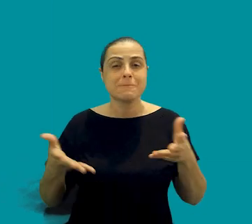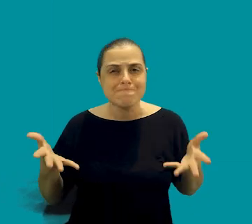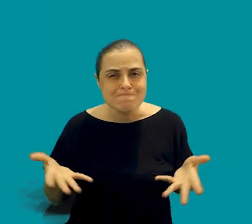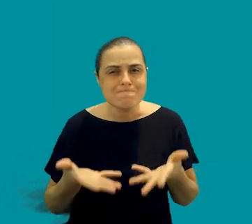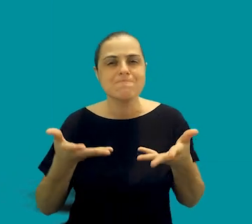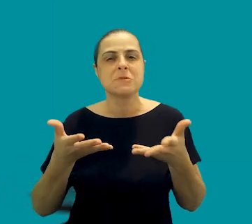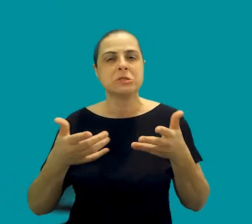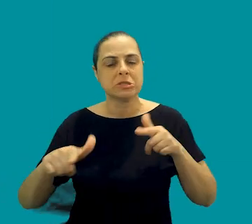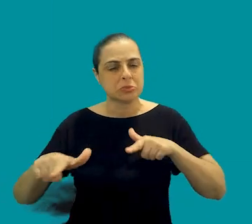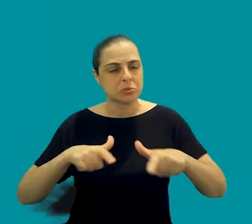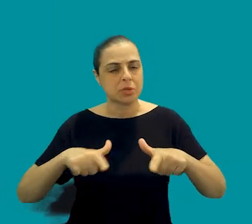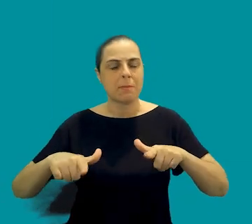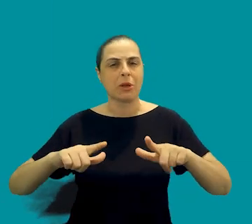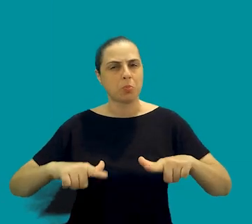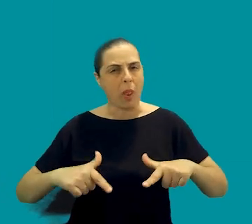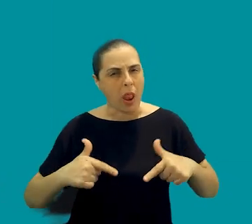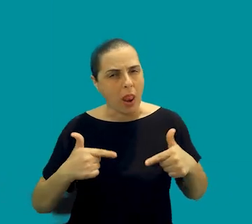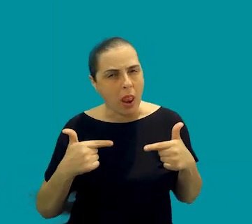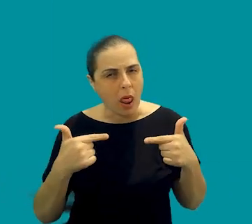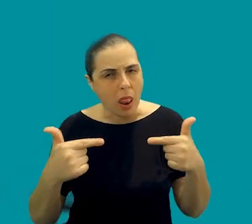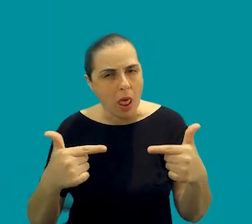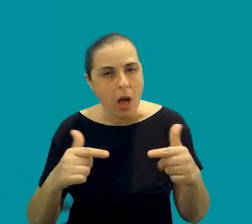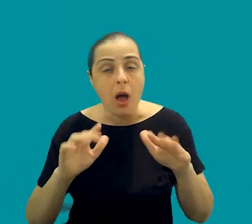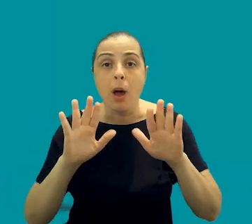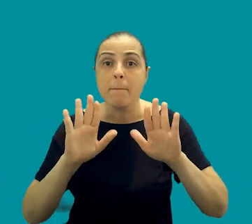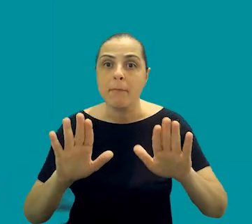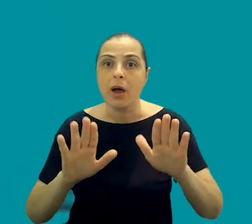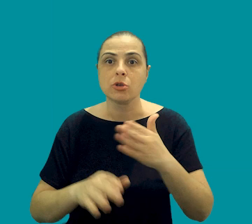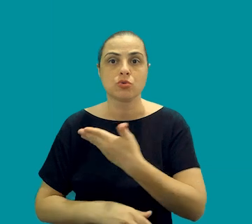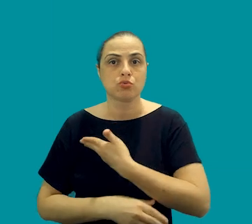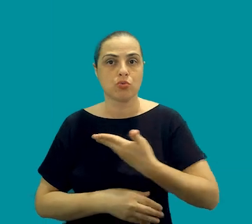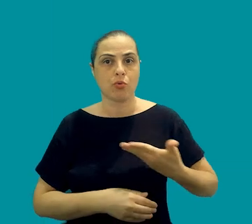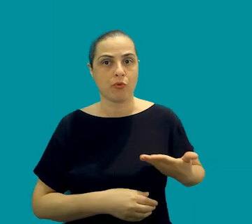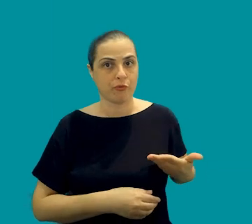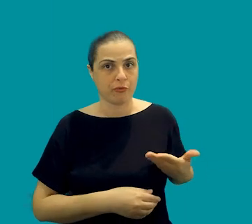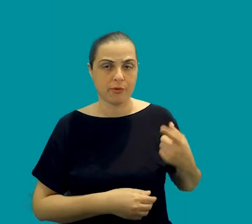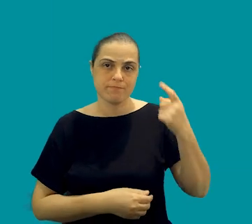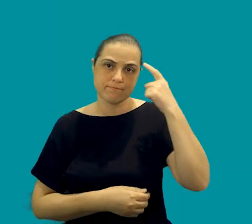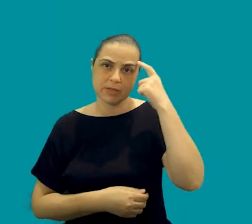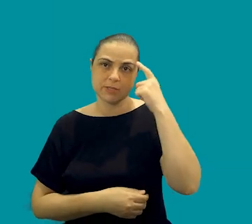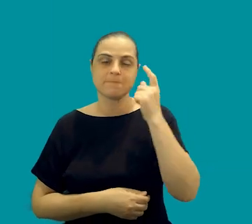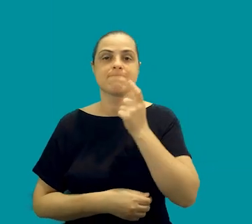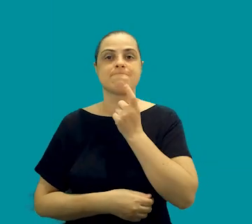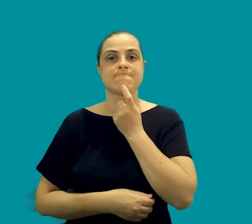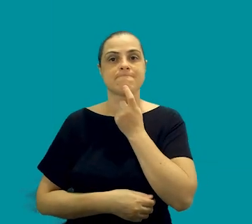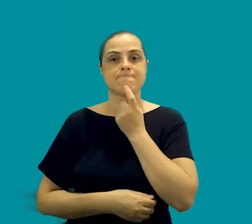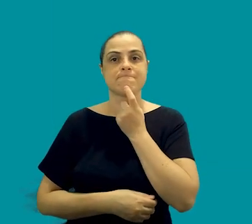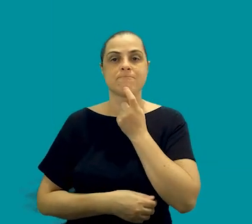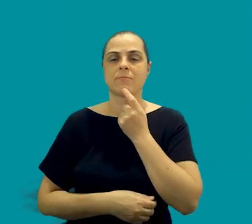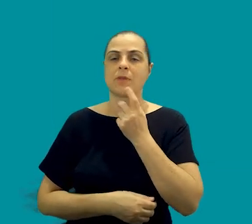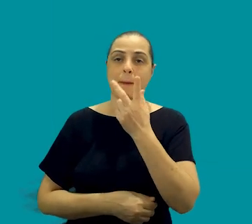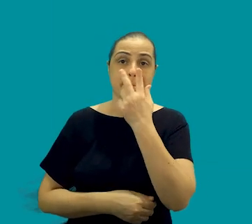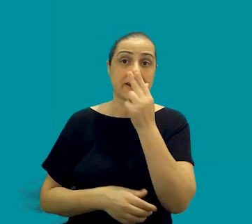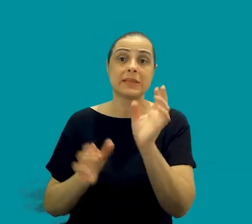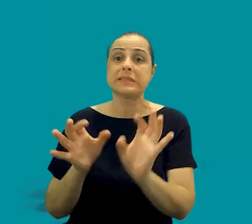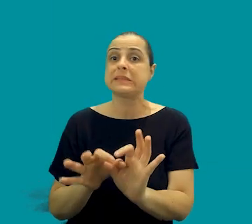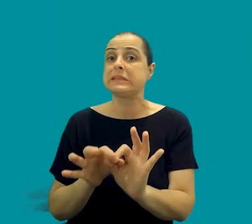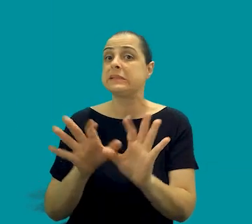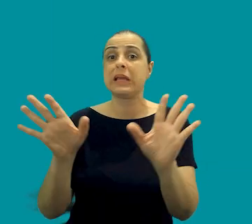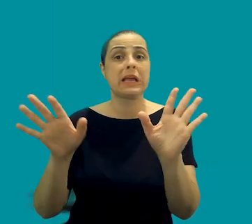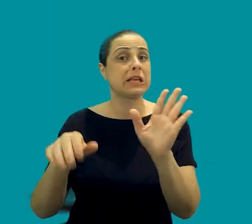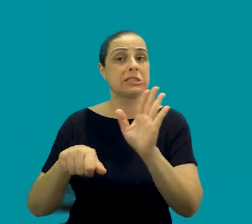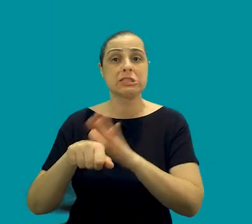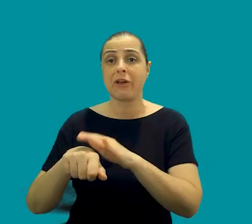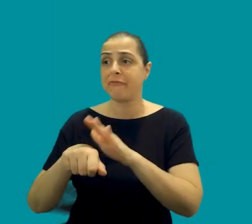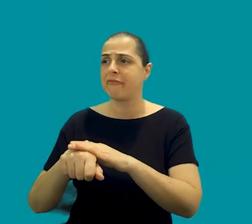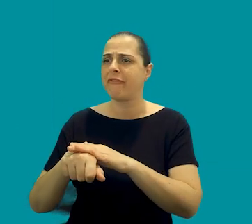esforço monumental, né? E as secretarias, olha, mas tem os serviços de vocês, assim, meio deixando que as